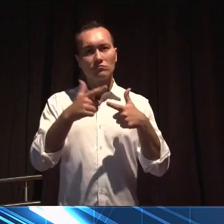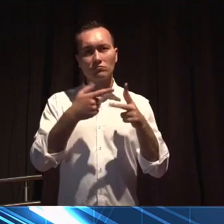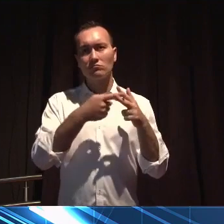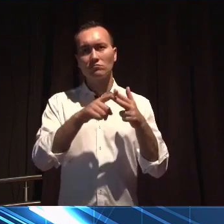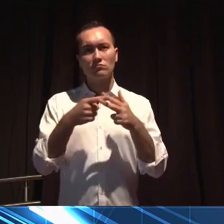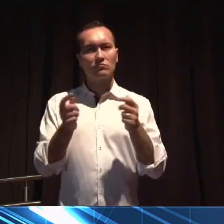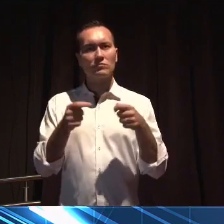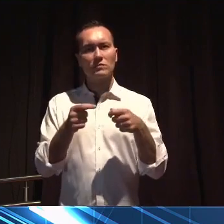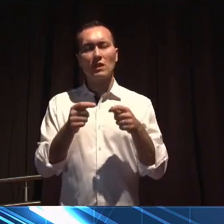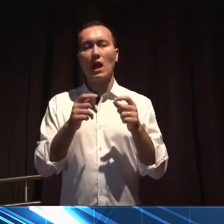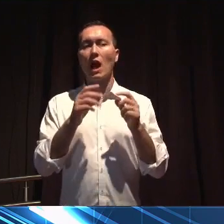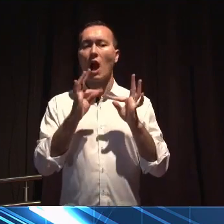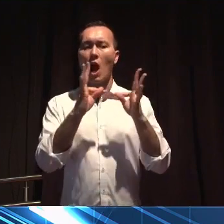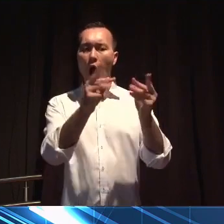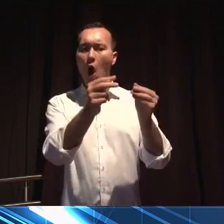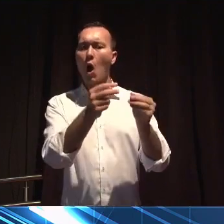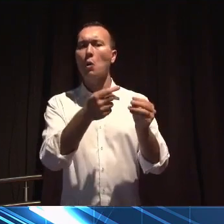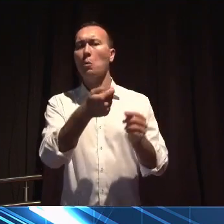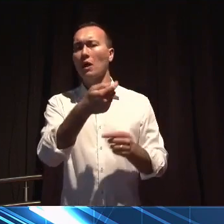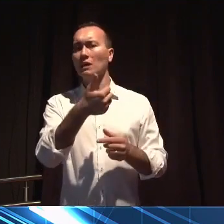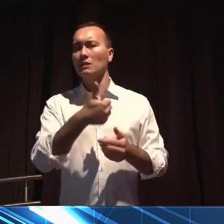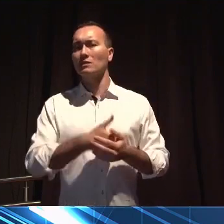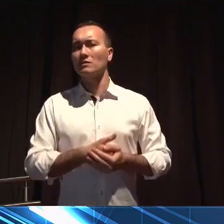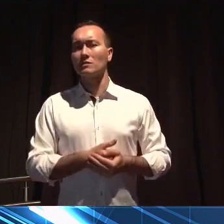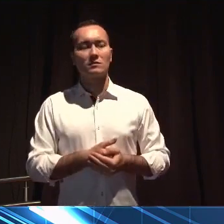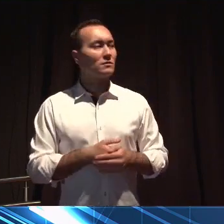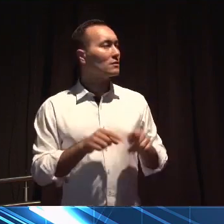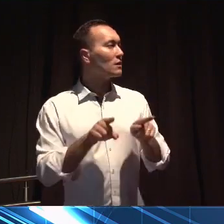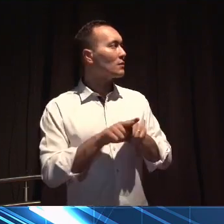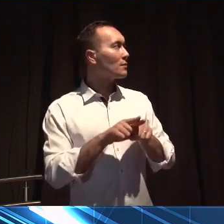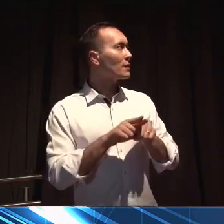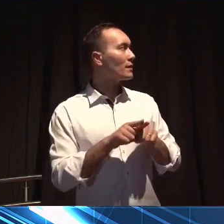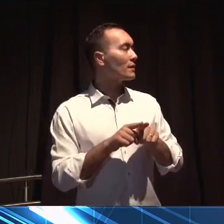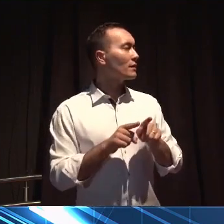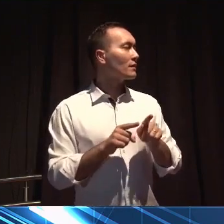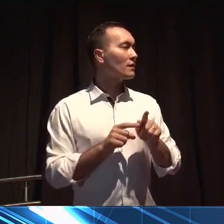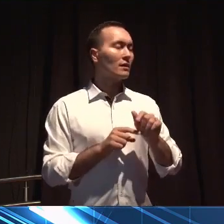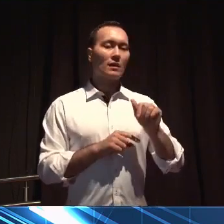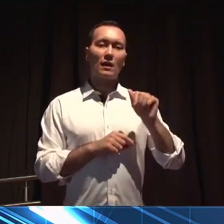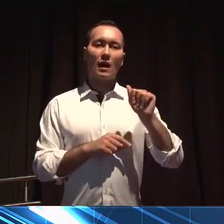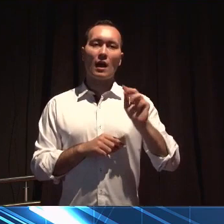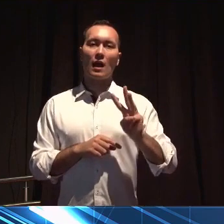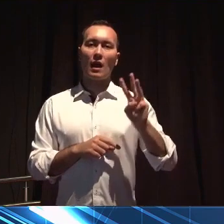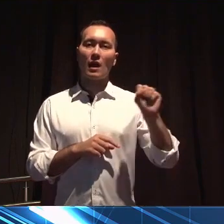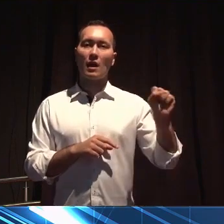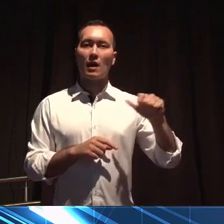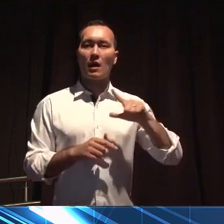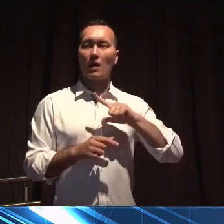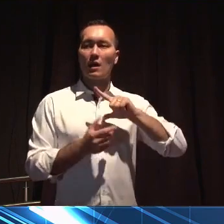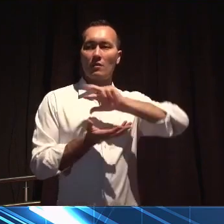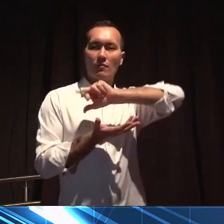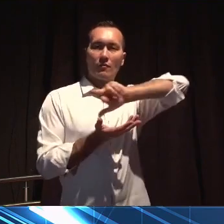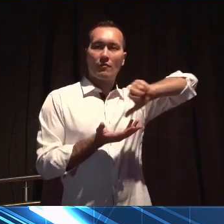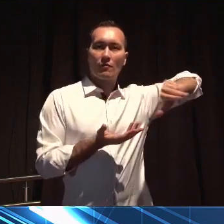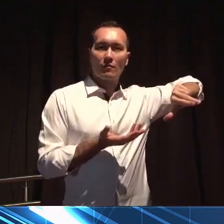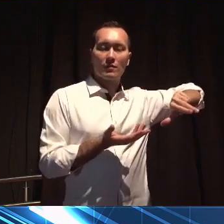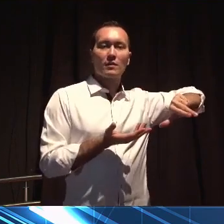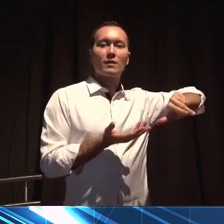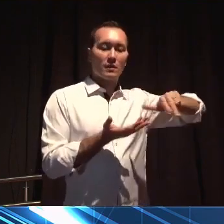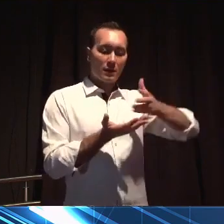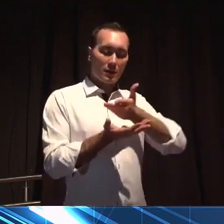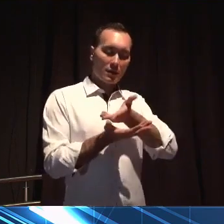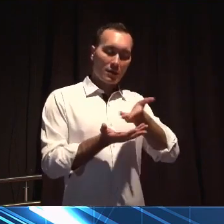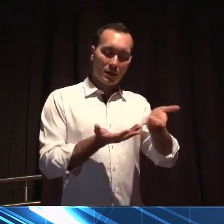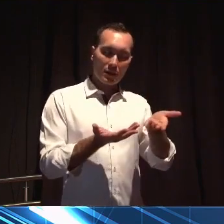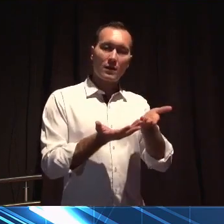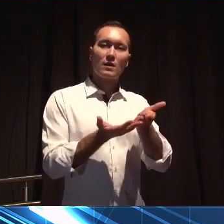muito serviço, né, da AWS ou de outros cloud providers que oferecem as funcionalidades, a galera testou eles bastante, então